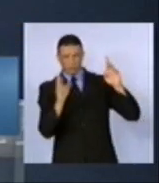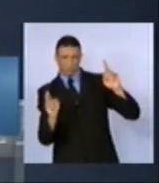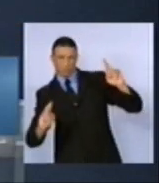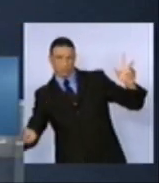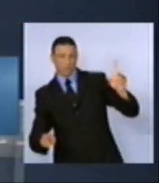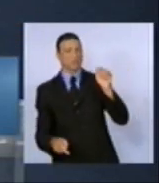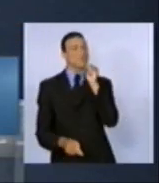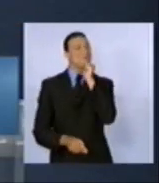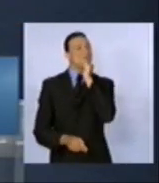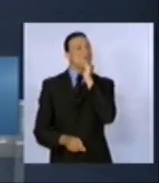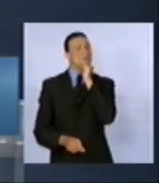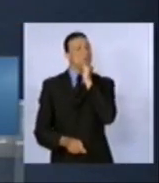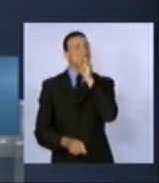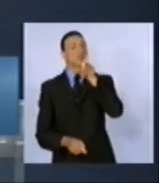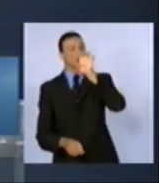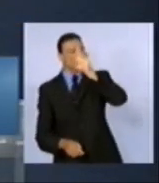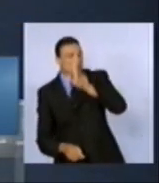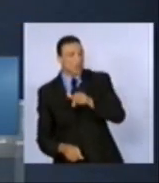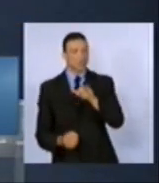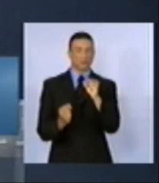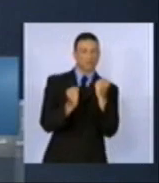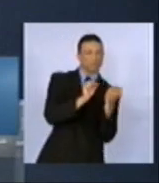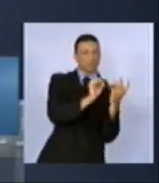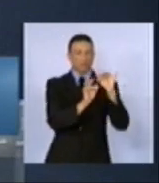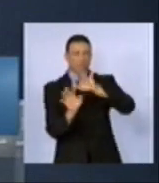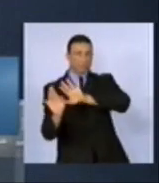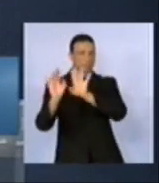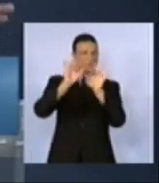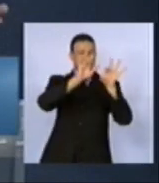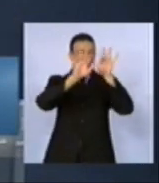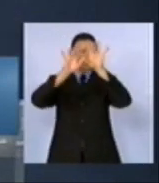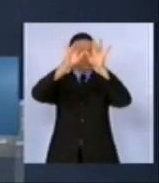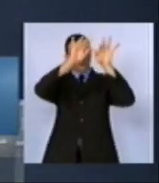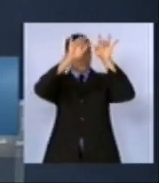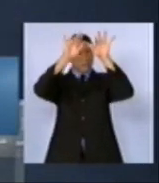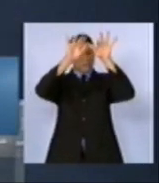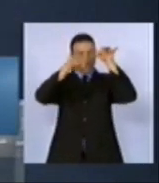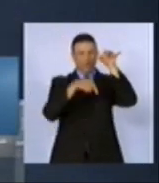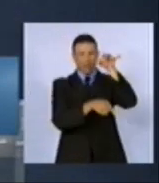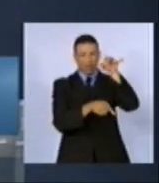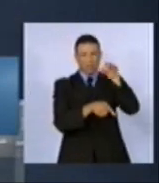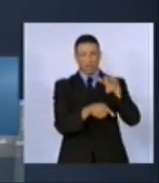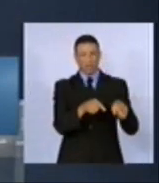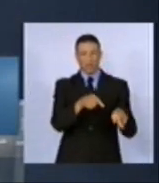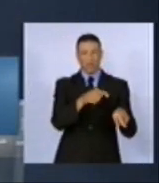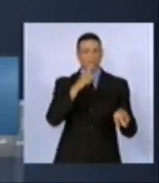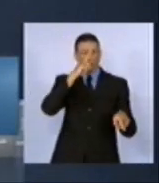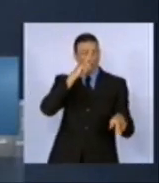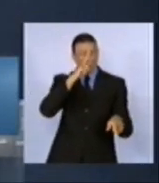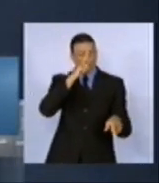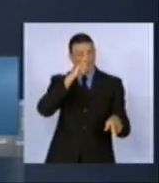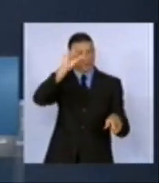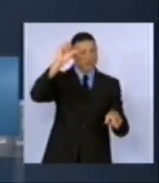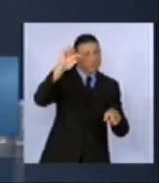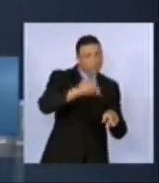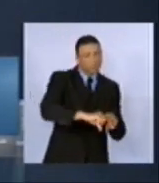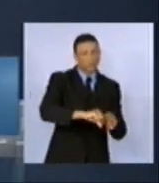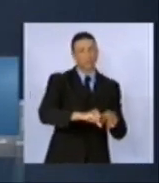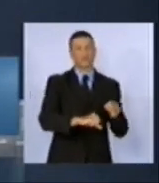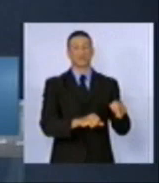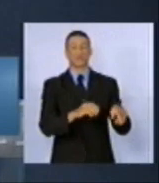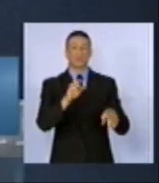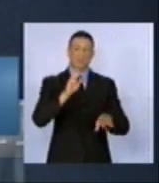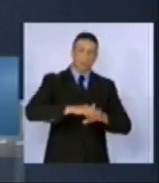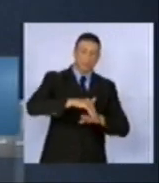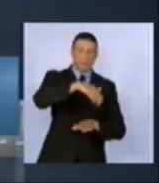as emissões mas a tendência deveria ser que com a p você emite mais endis prisa mais água no